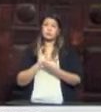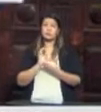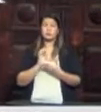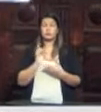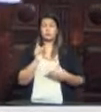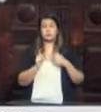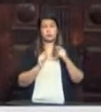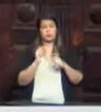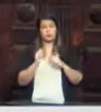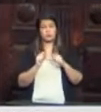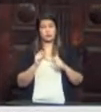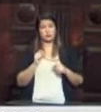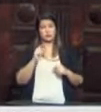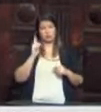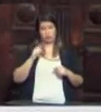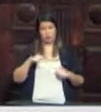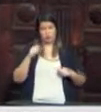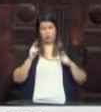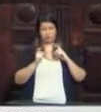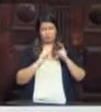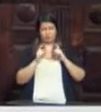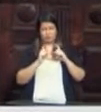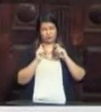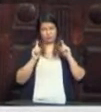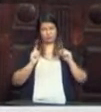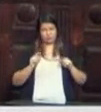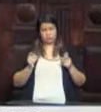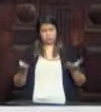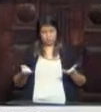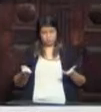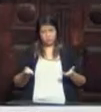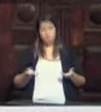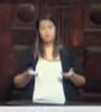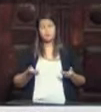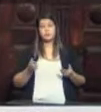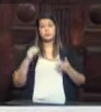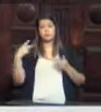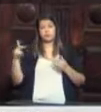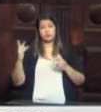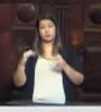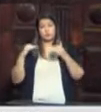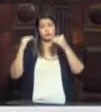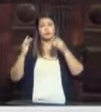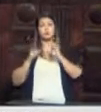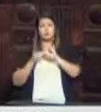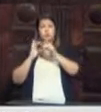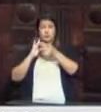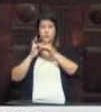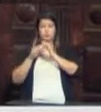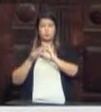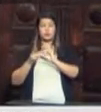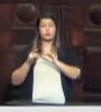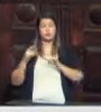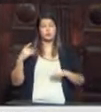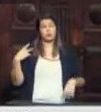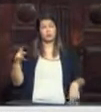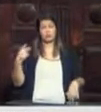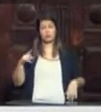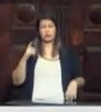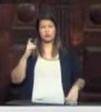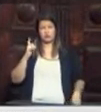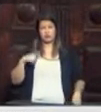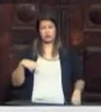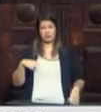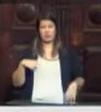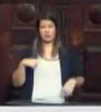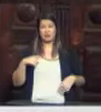que a gente está exatamente debatendo aqui hoje. A autoridade pública olímpica, o que realmente, efetivamente, ela cumpriu e